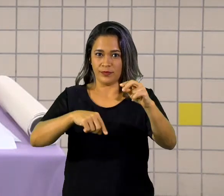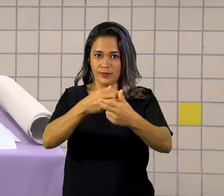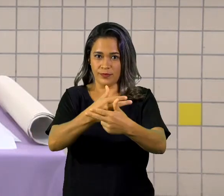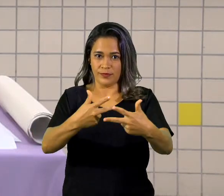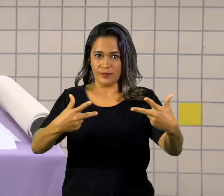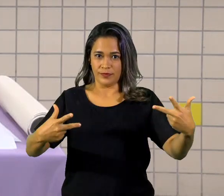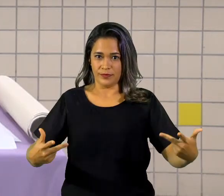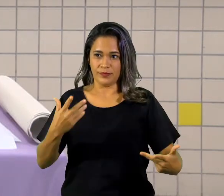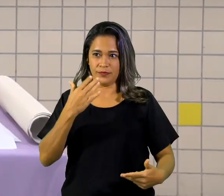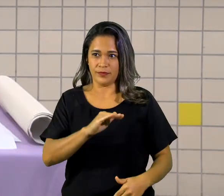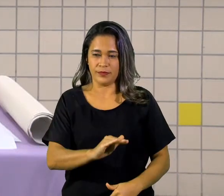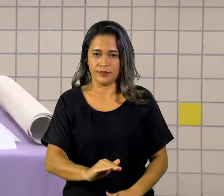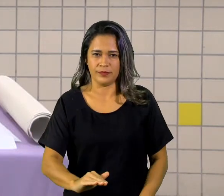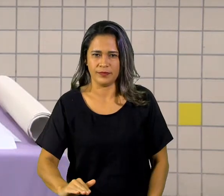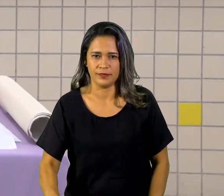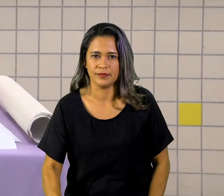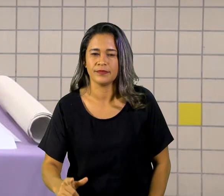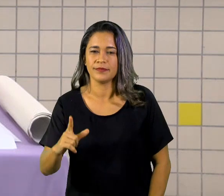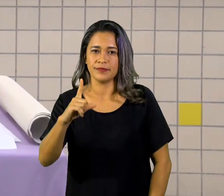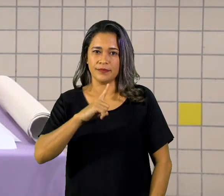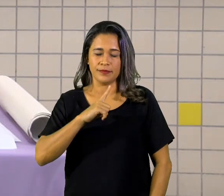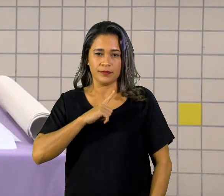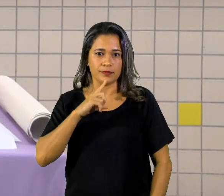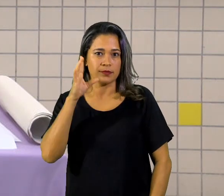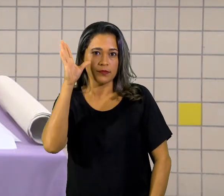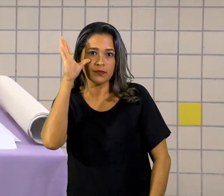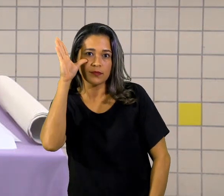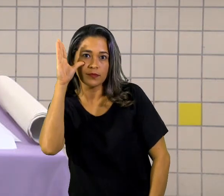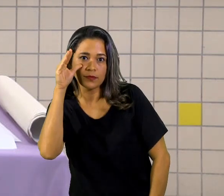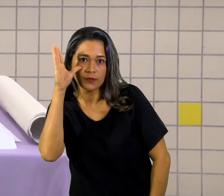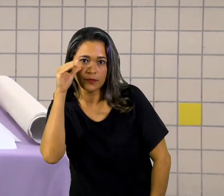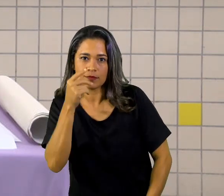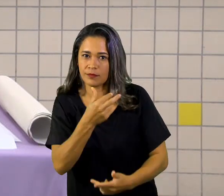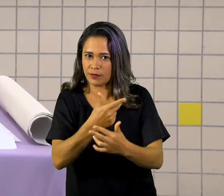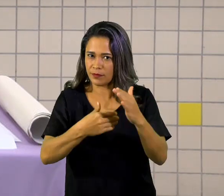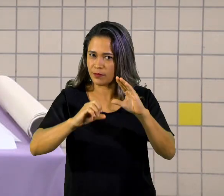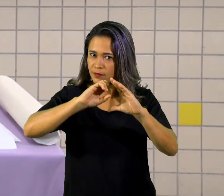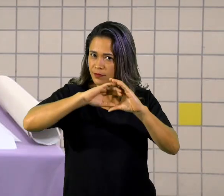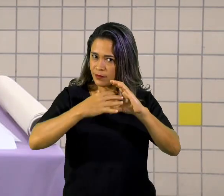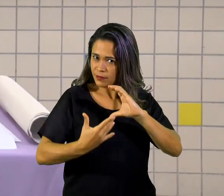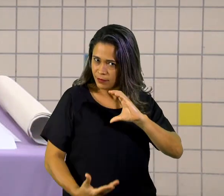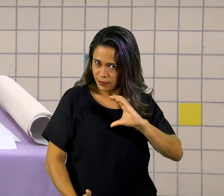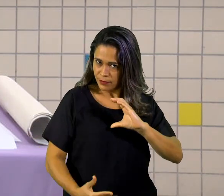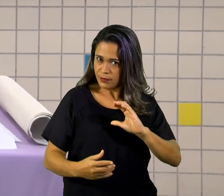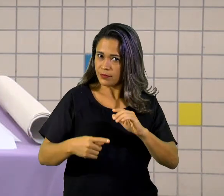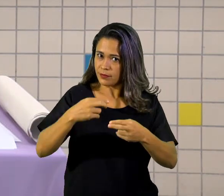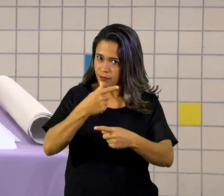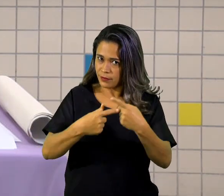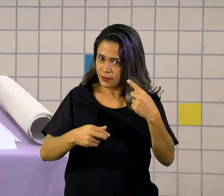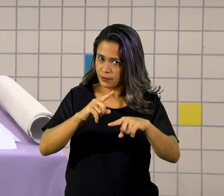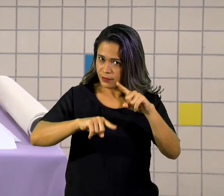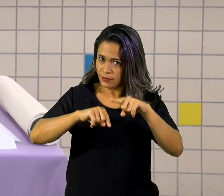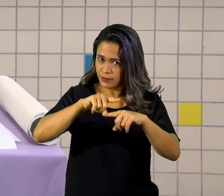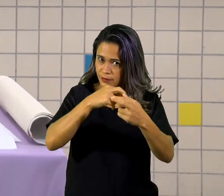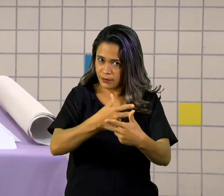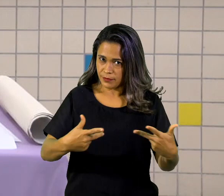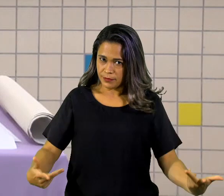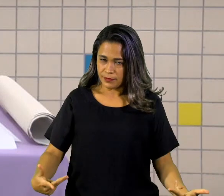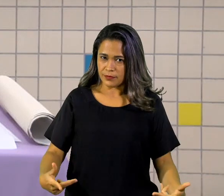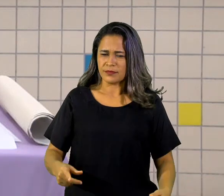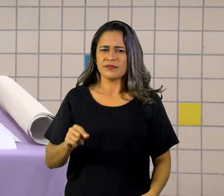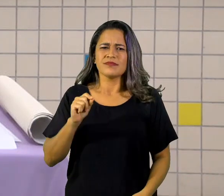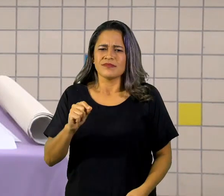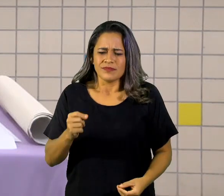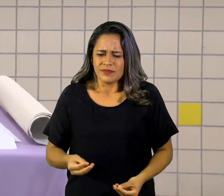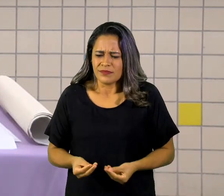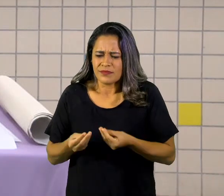bem pequenas, temos que observar algumas características desses materiais. Que materiais eu posso oferecer